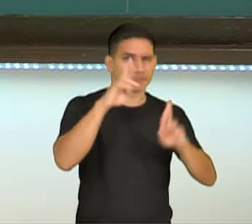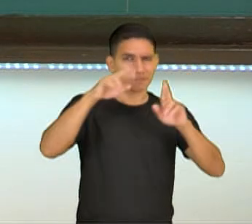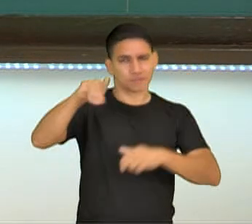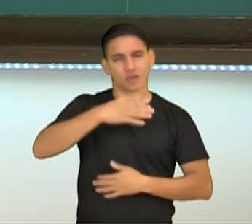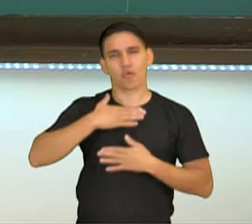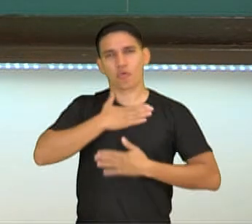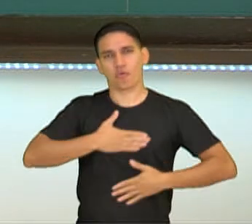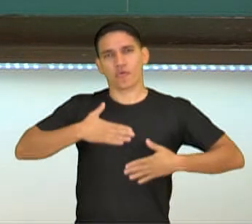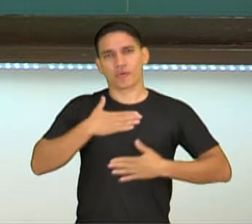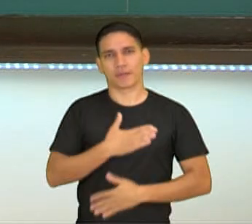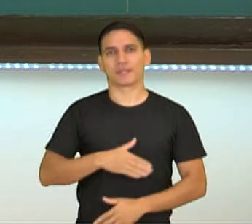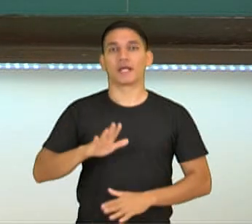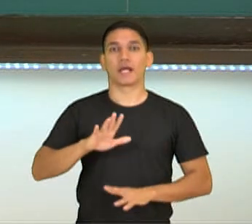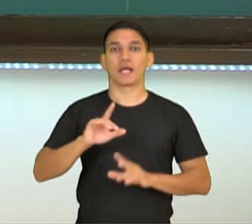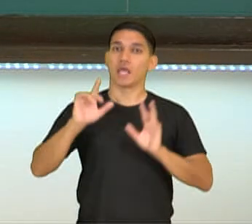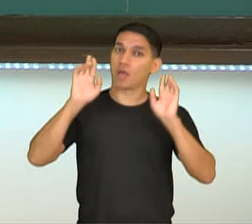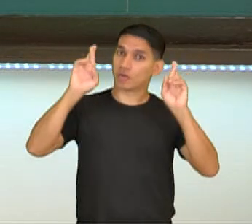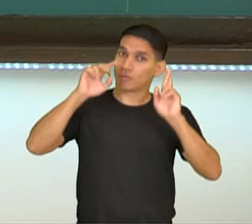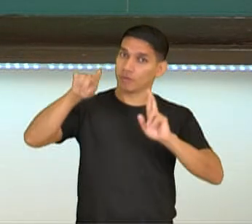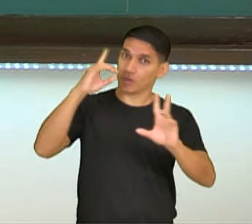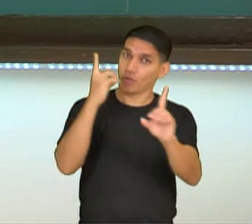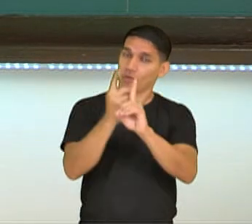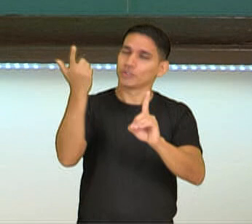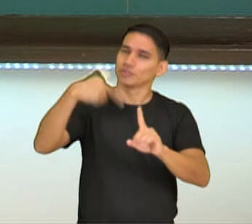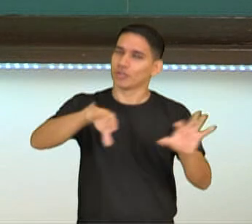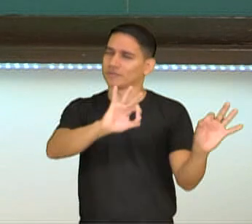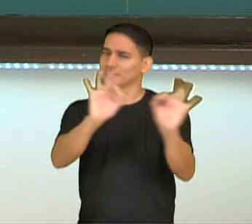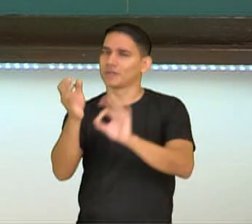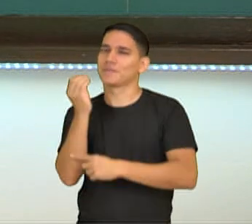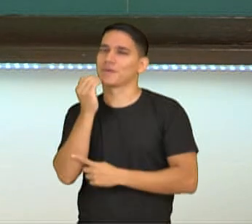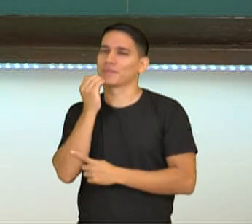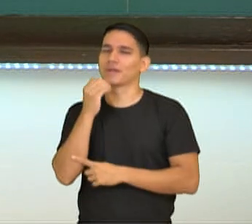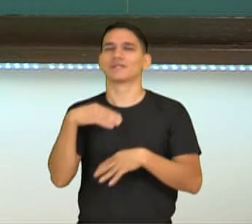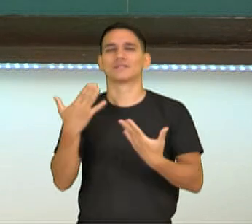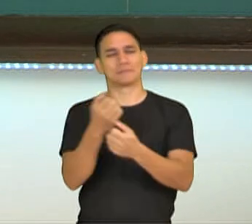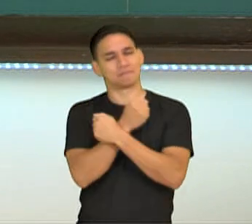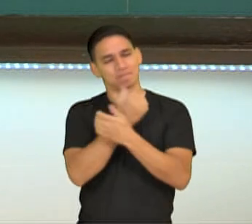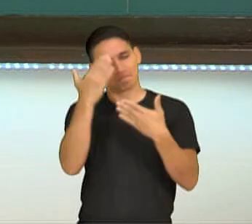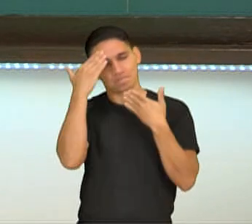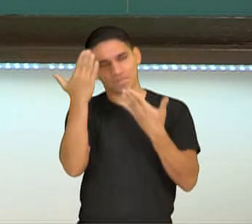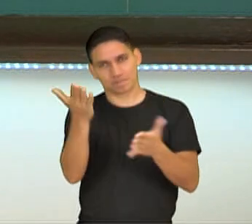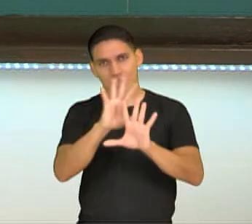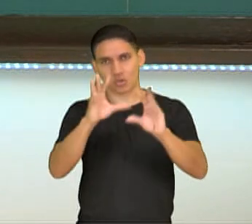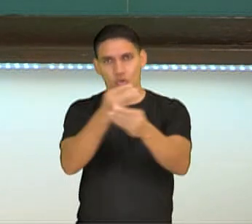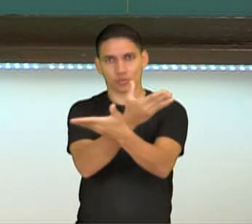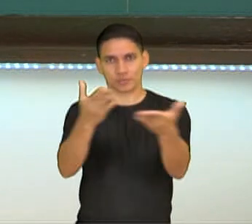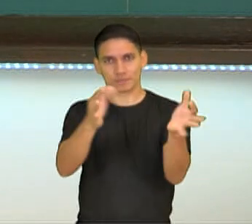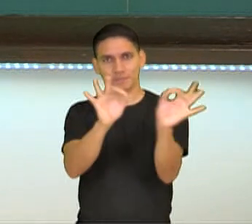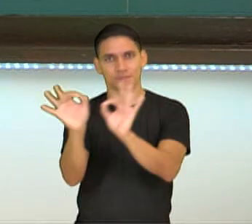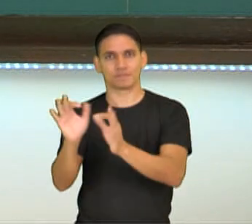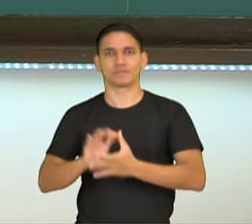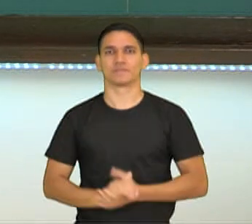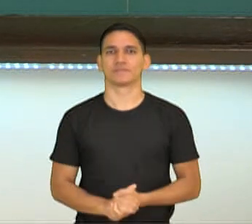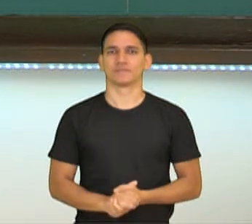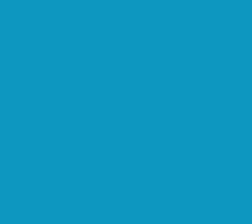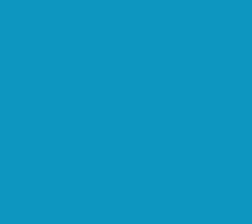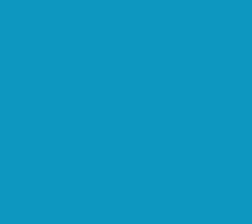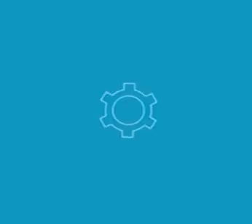vocês tenham gostado dessa aula. Espero vê-los em uma próxima oportunidade. E aí, gratidão a todos vocês que participaram dessa aula.